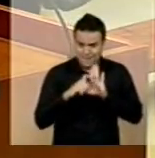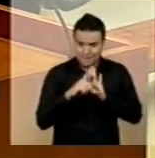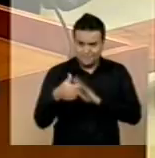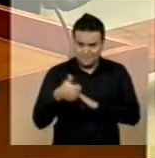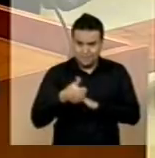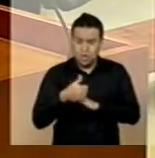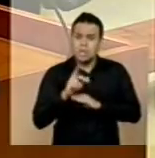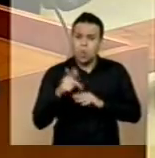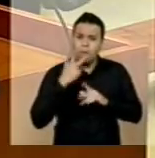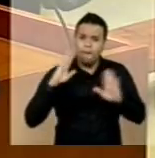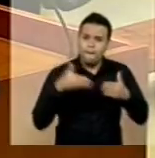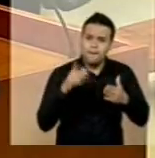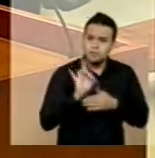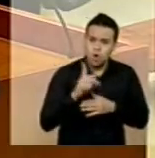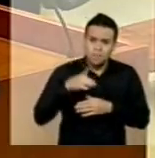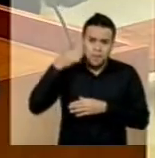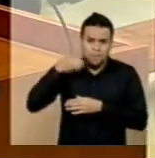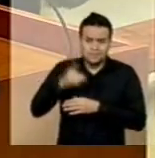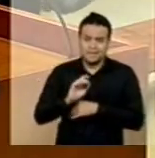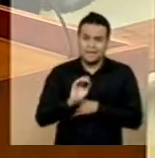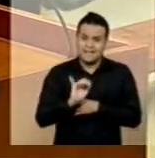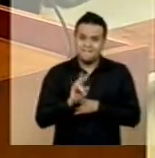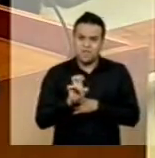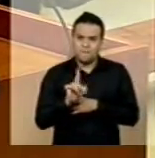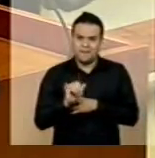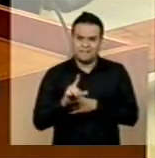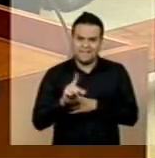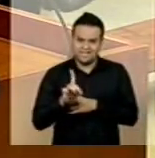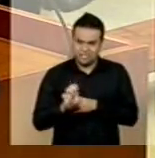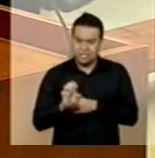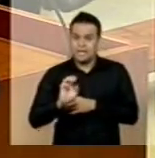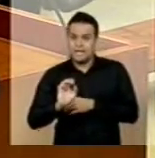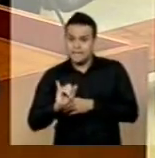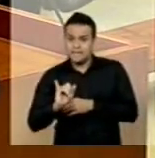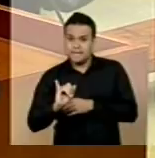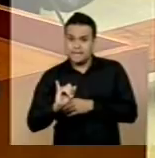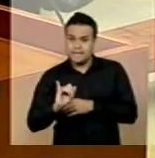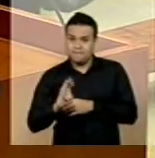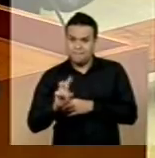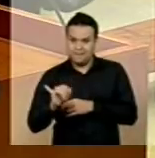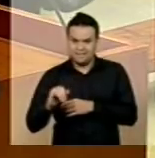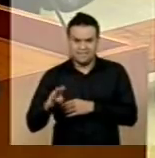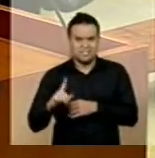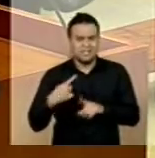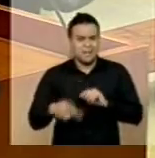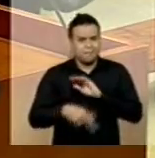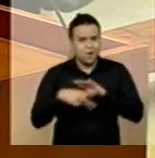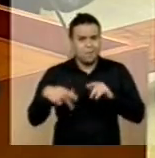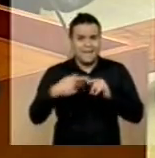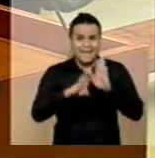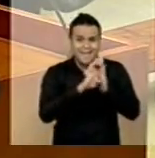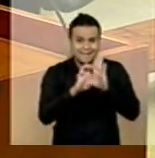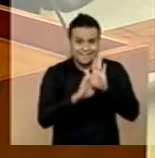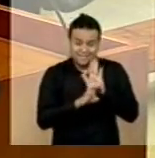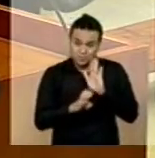aos deputados estaduais apenas inviolabilidade e imunidade. É o dispositivo que define o estatuto dos deputados estaduais. Onde está